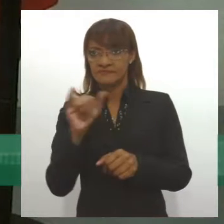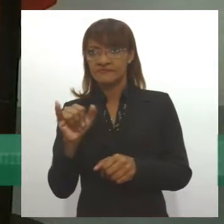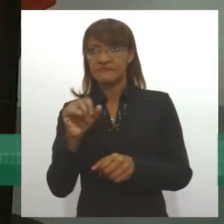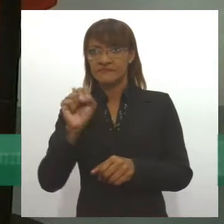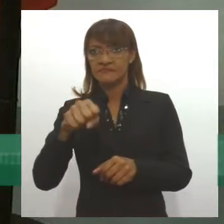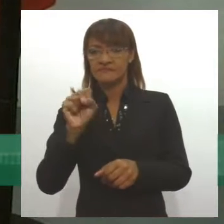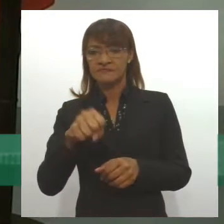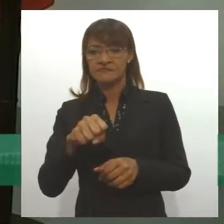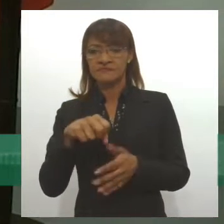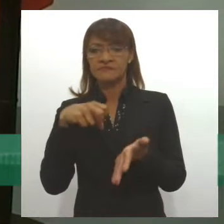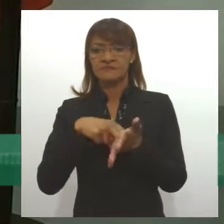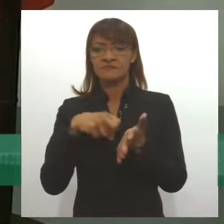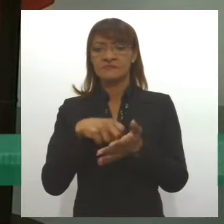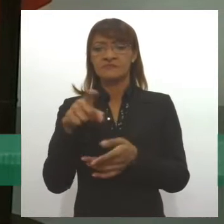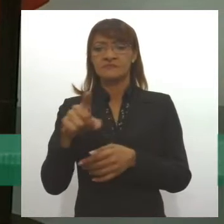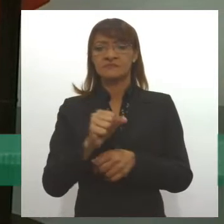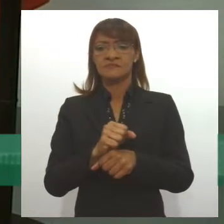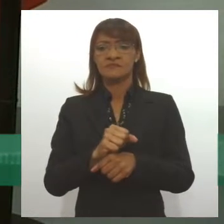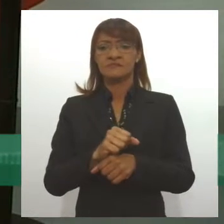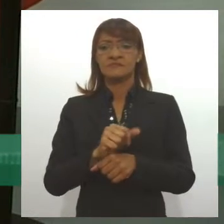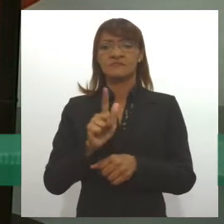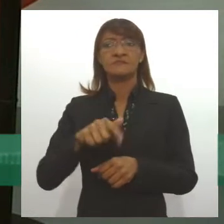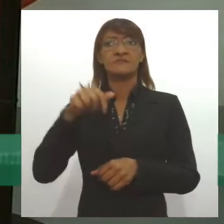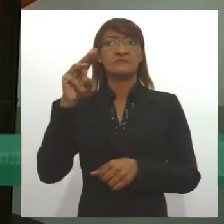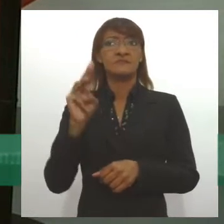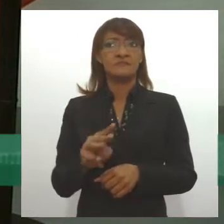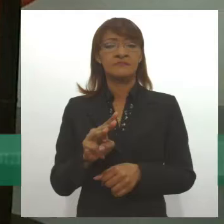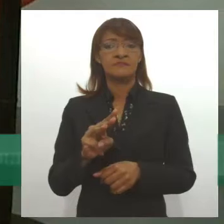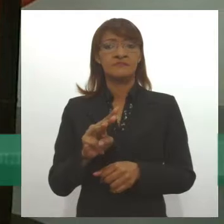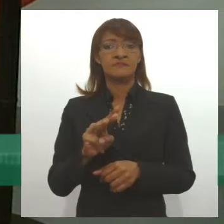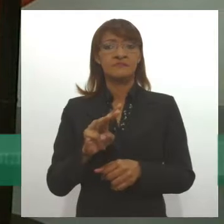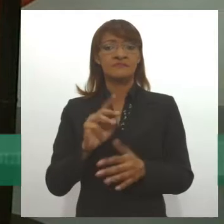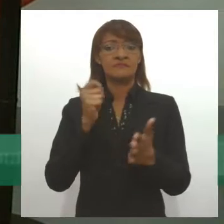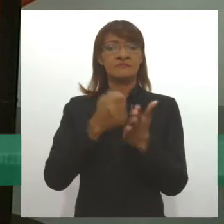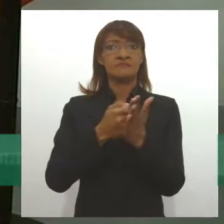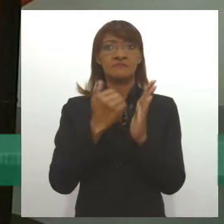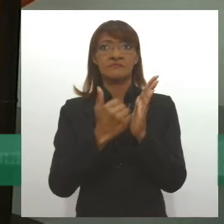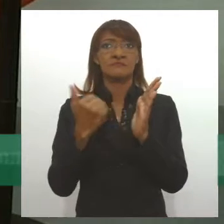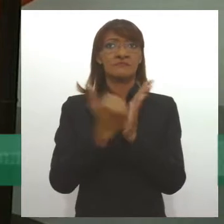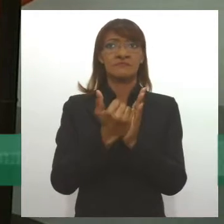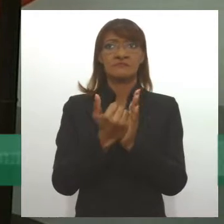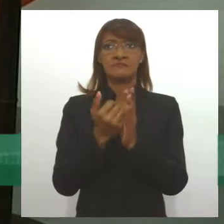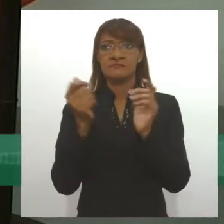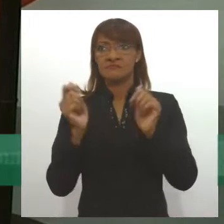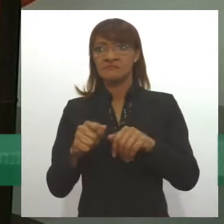forma quem der esse subsídio a mais, seja em qualquer esfera?